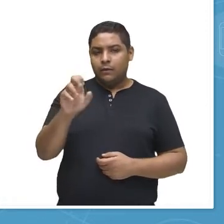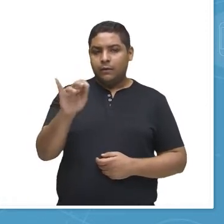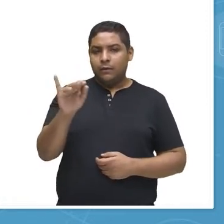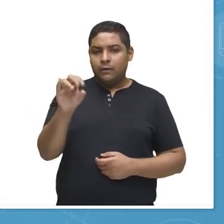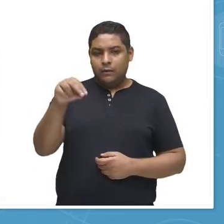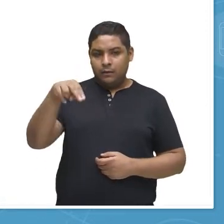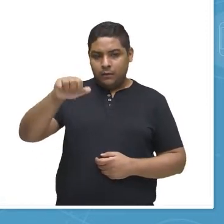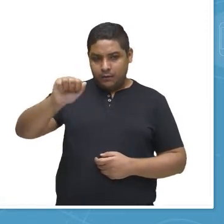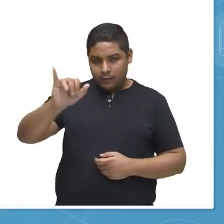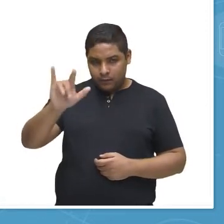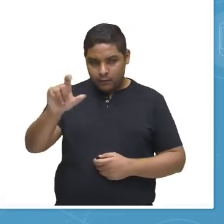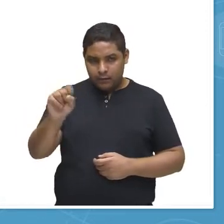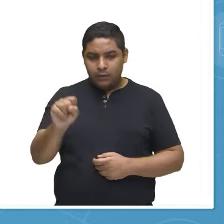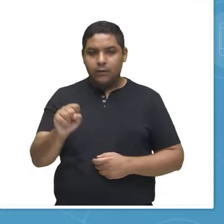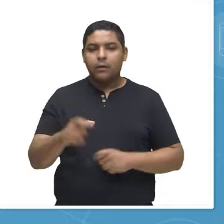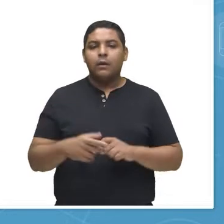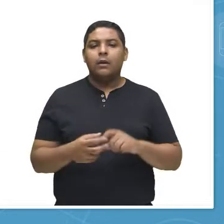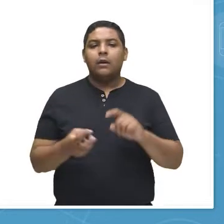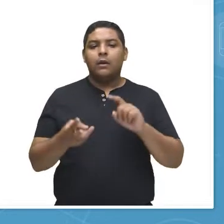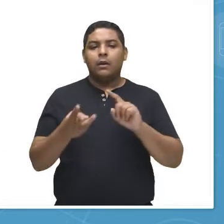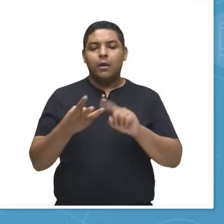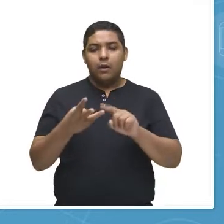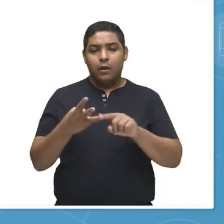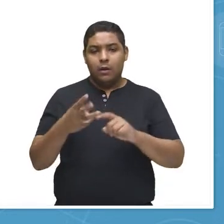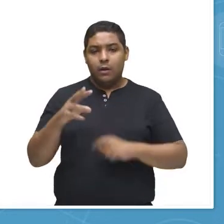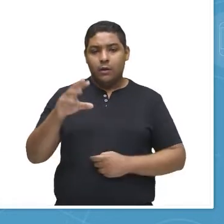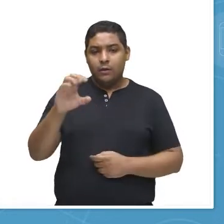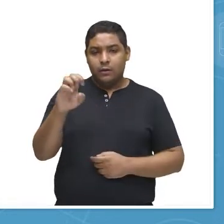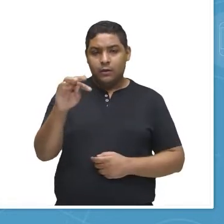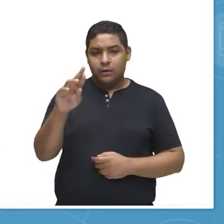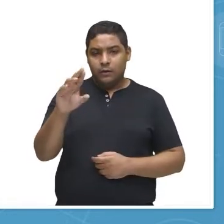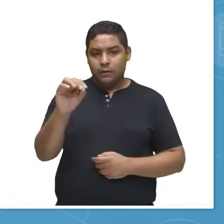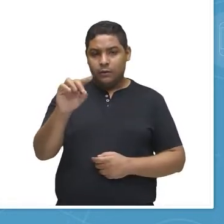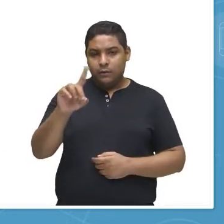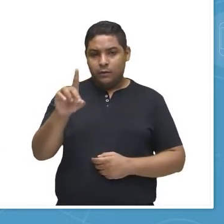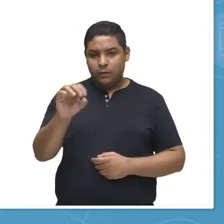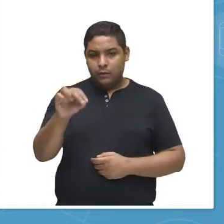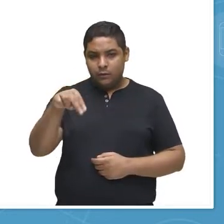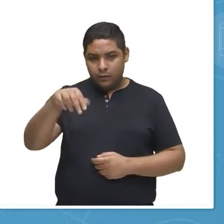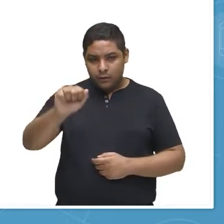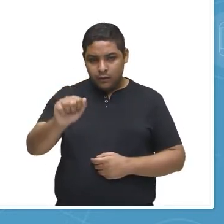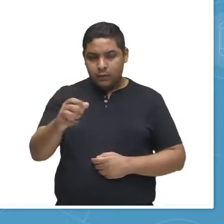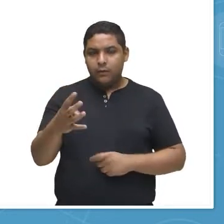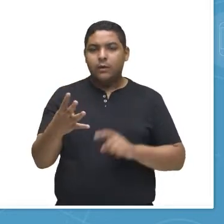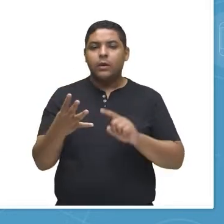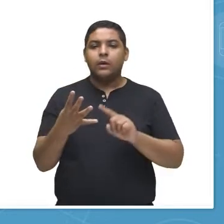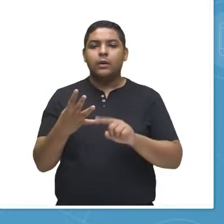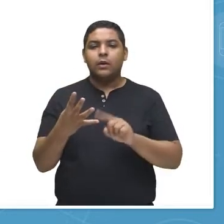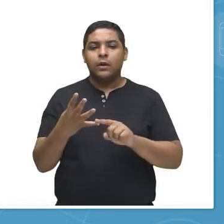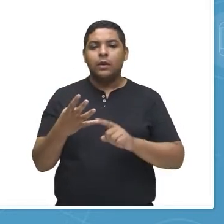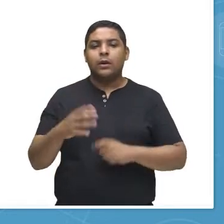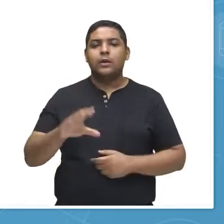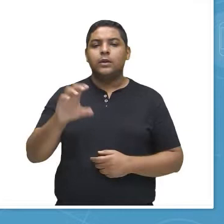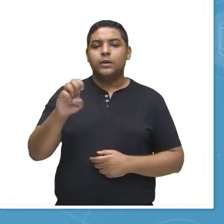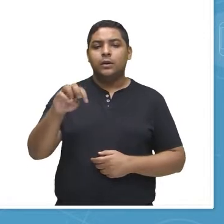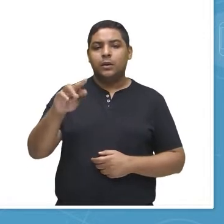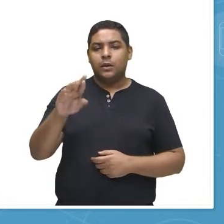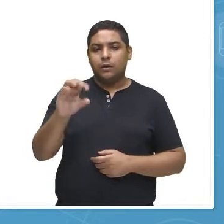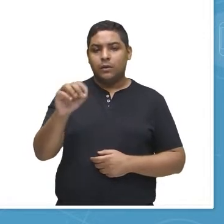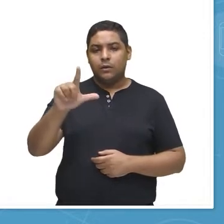IBGE classificou dessa forma, em 2007, as 5 subdivisões